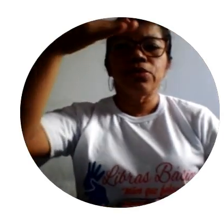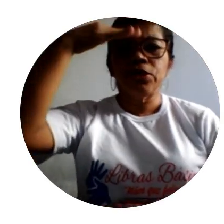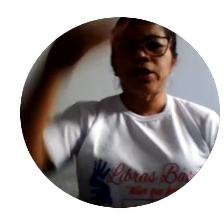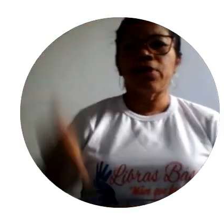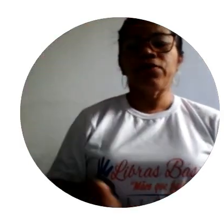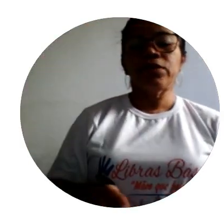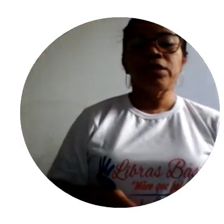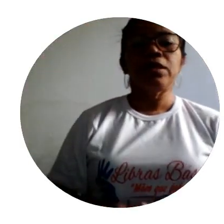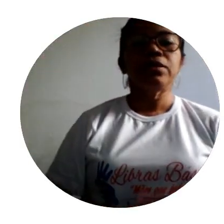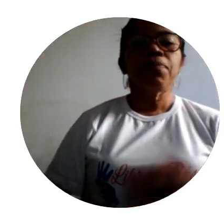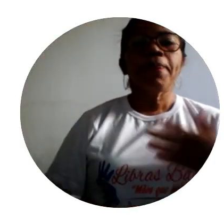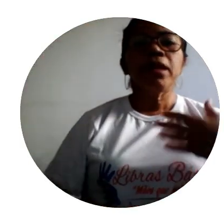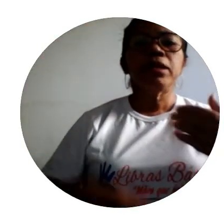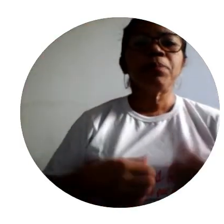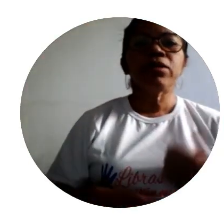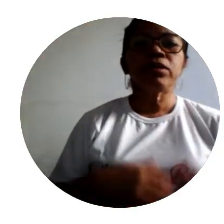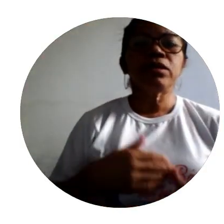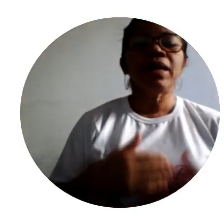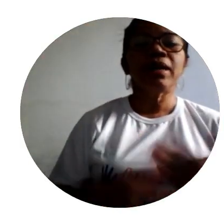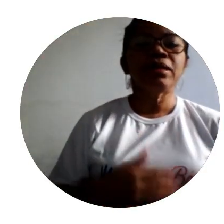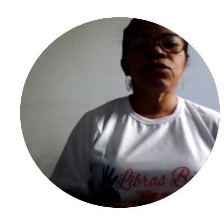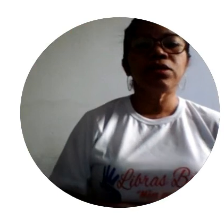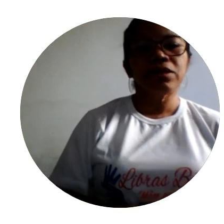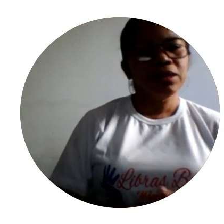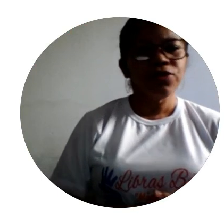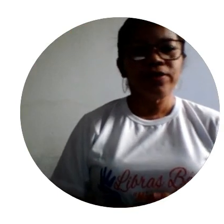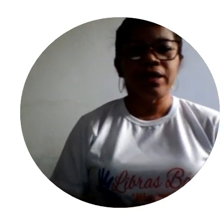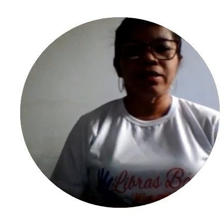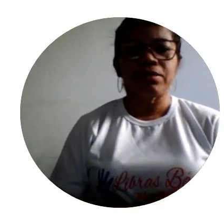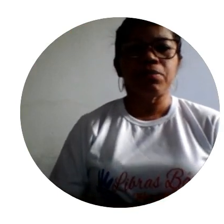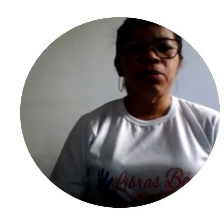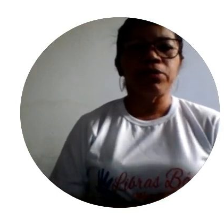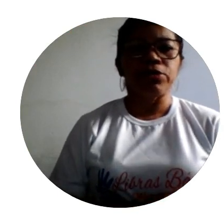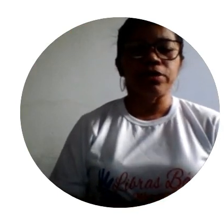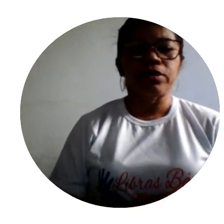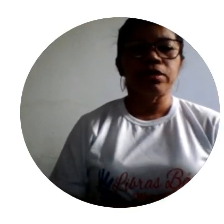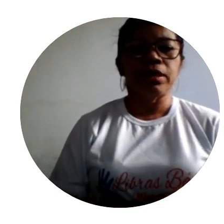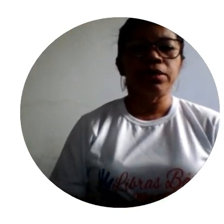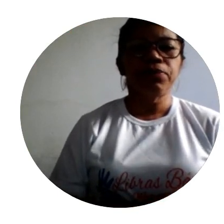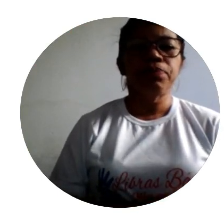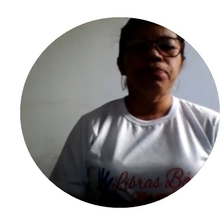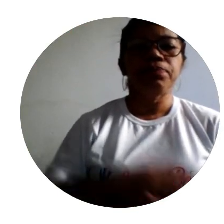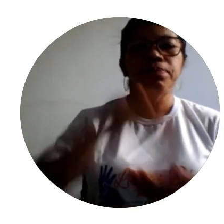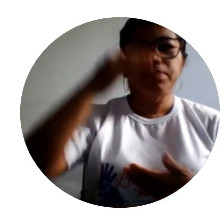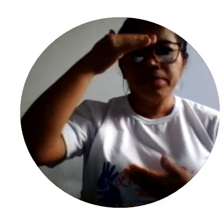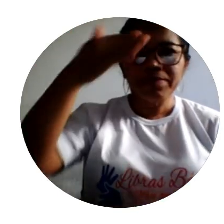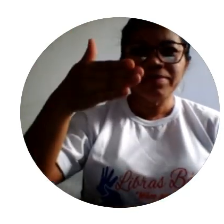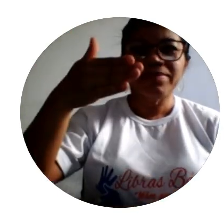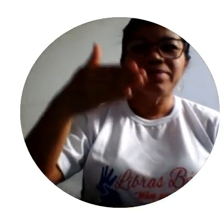por estar com vocês. E espero que vocês realizem todas as atividades propostas, certo?